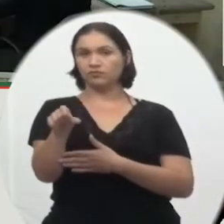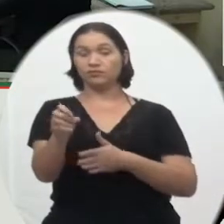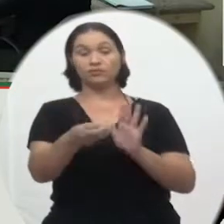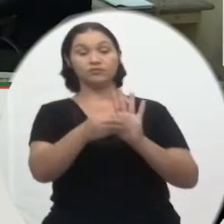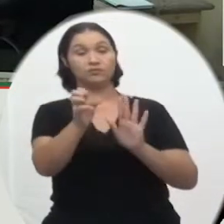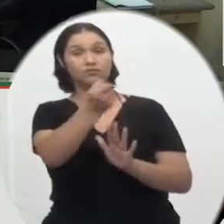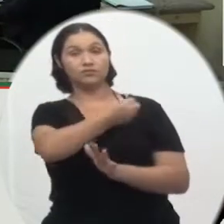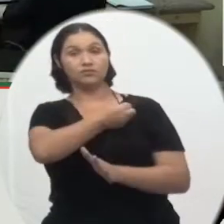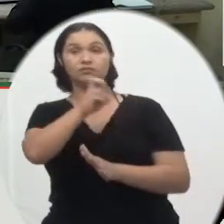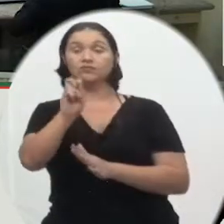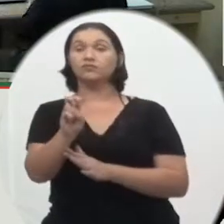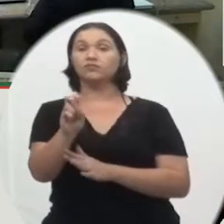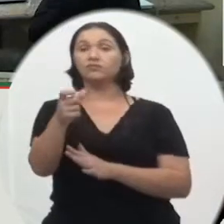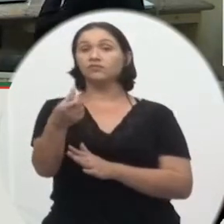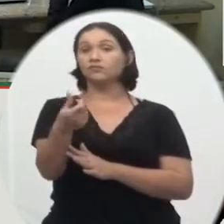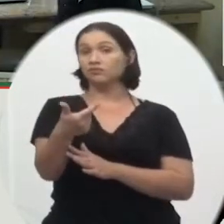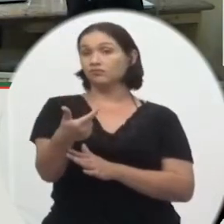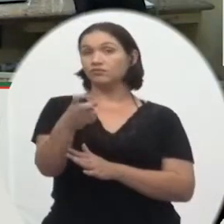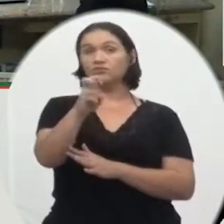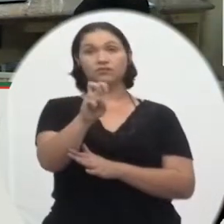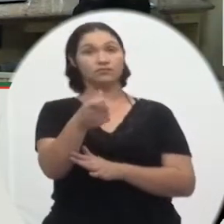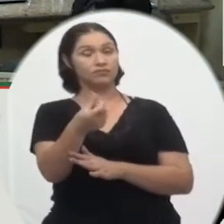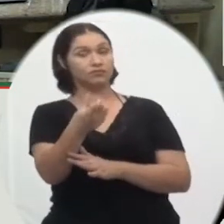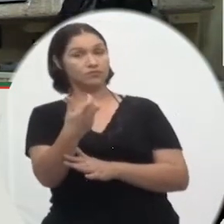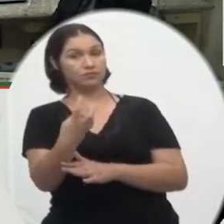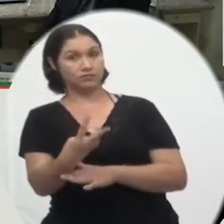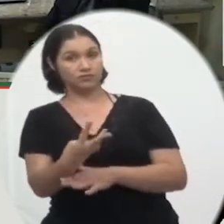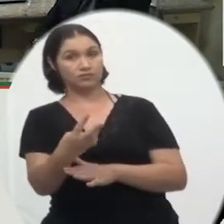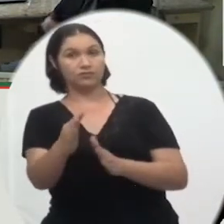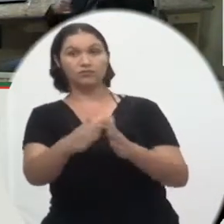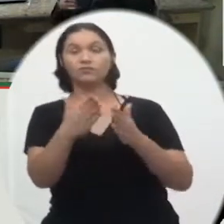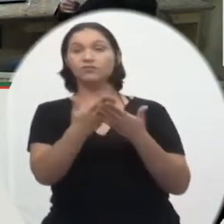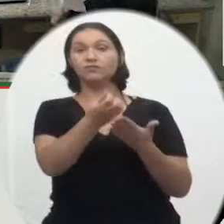562 e 563/19, requerimento número